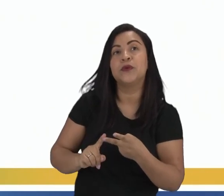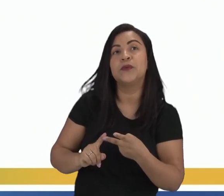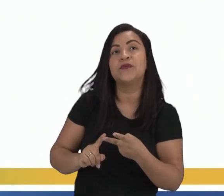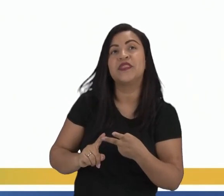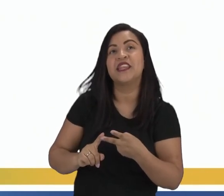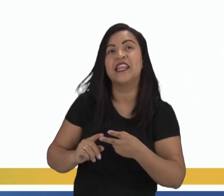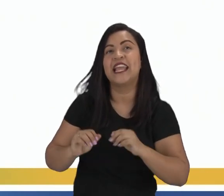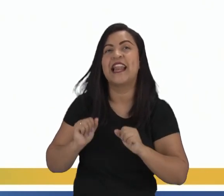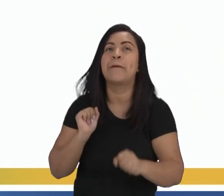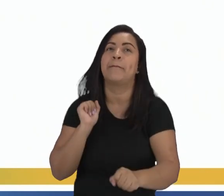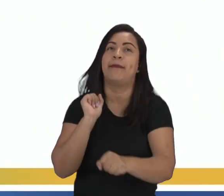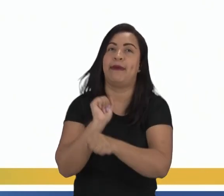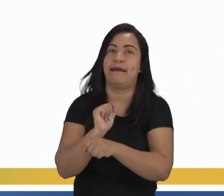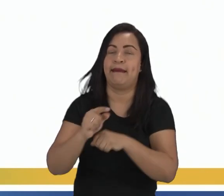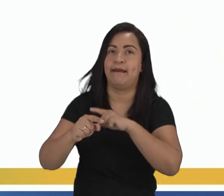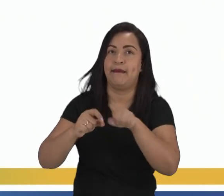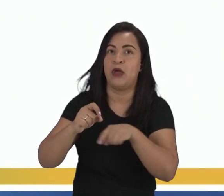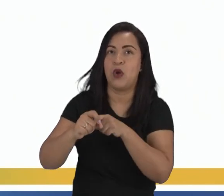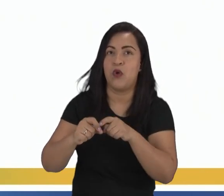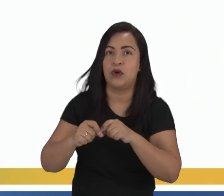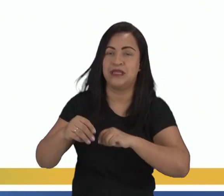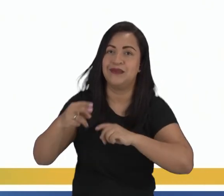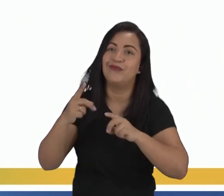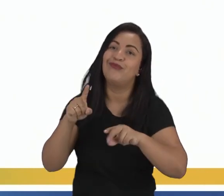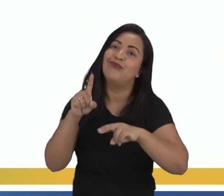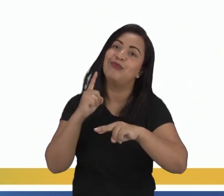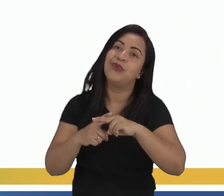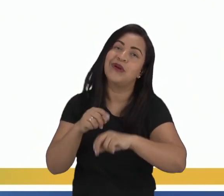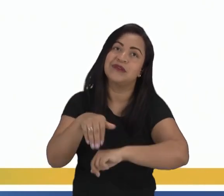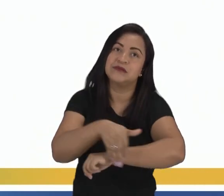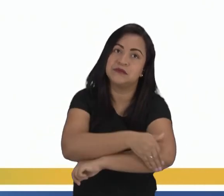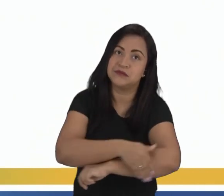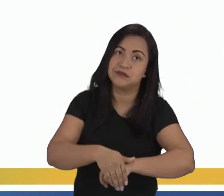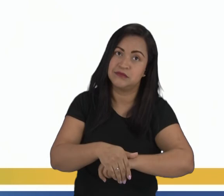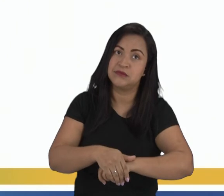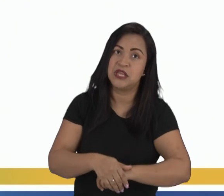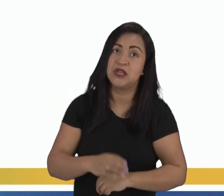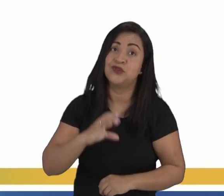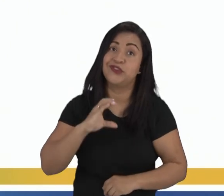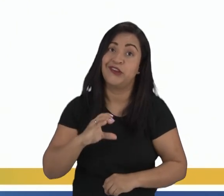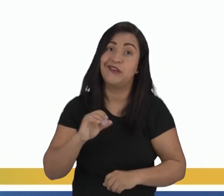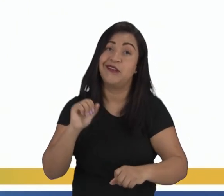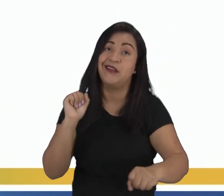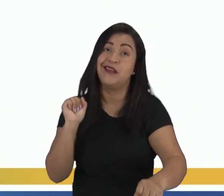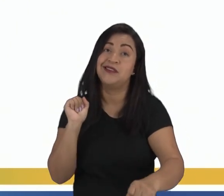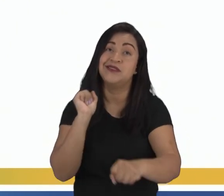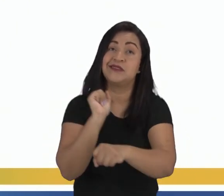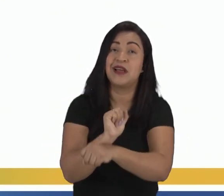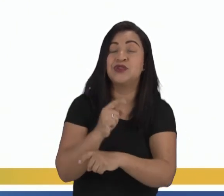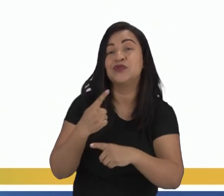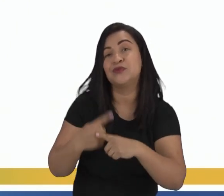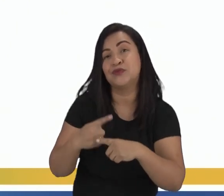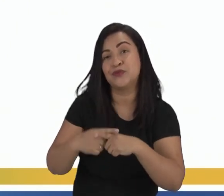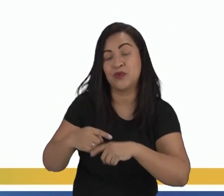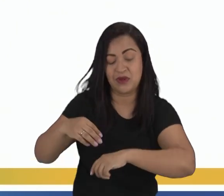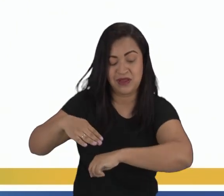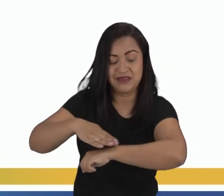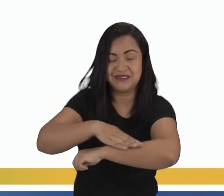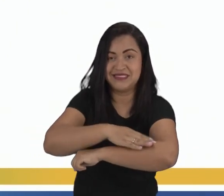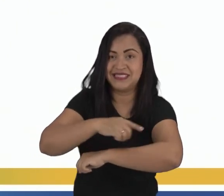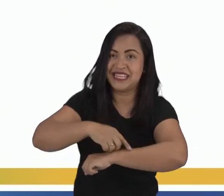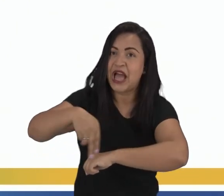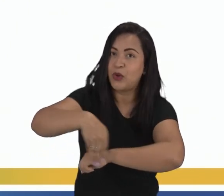superfície rugosa. Letra C. Estático na superfície rugosa devido à roda. Letra